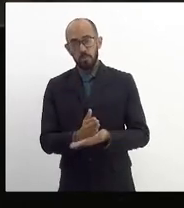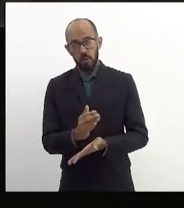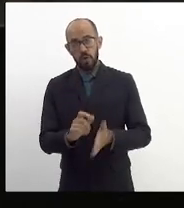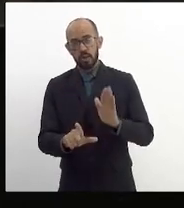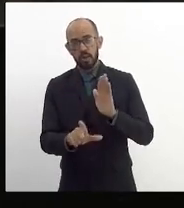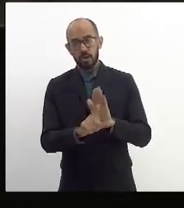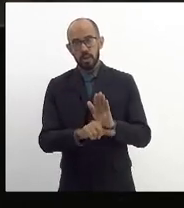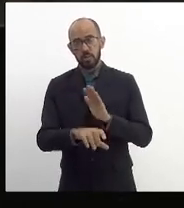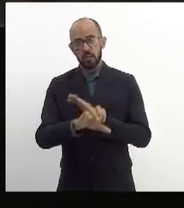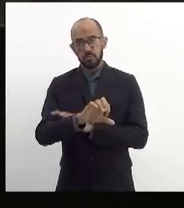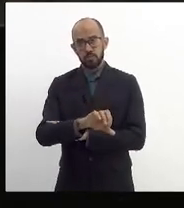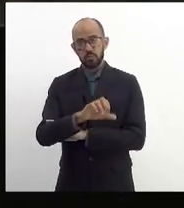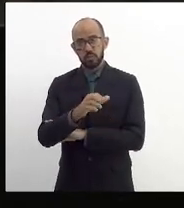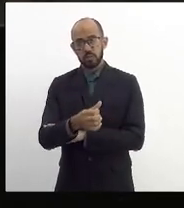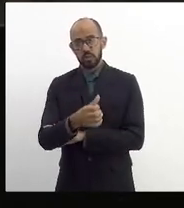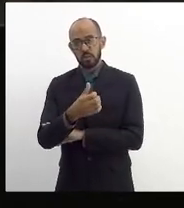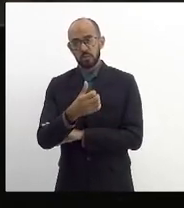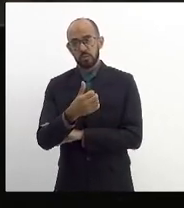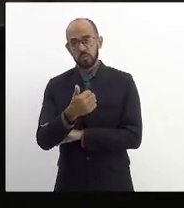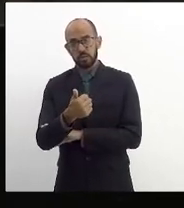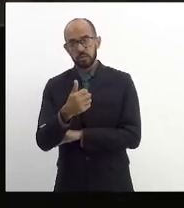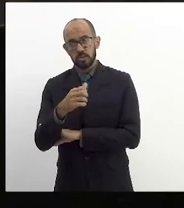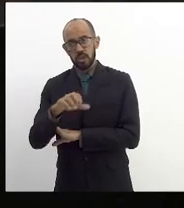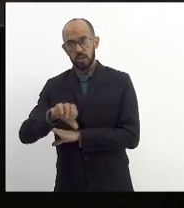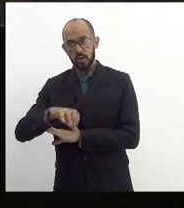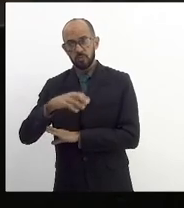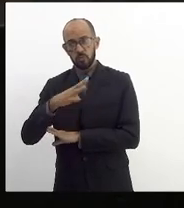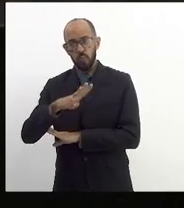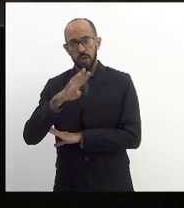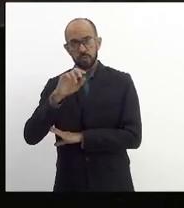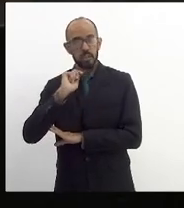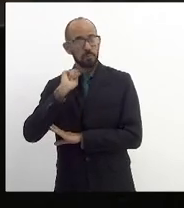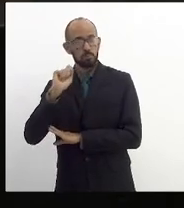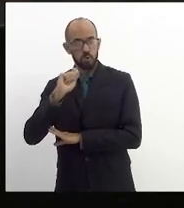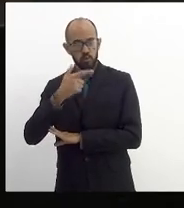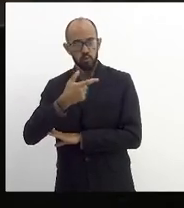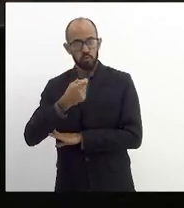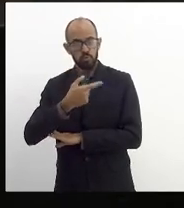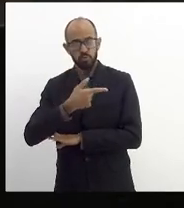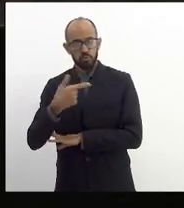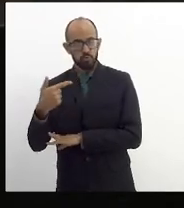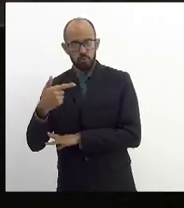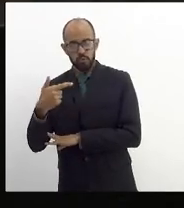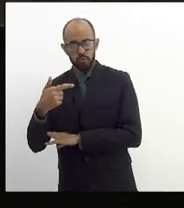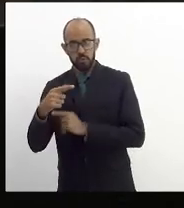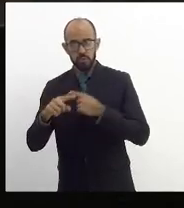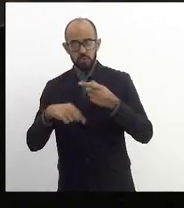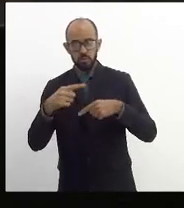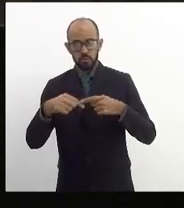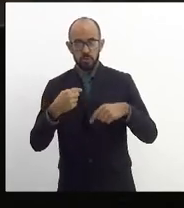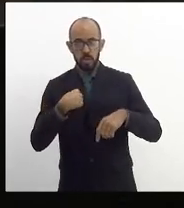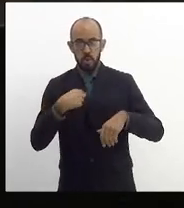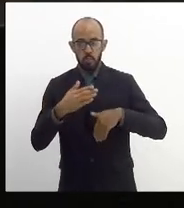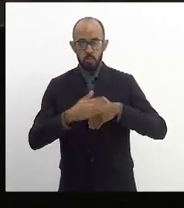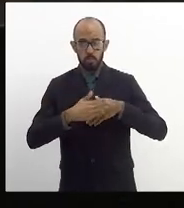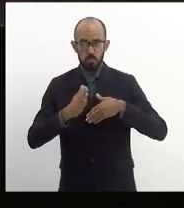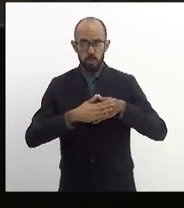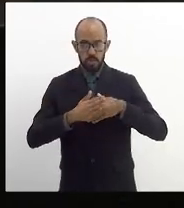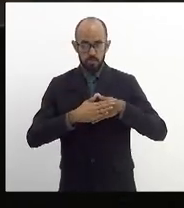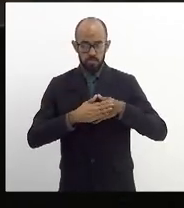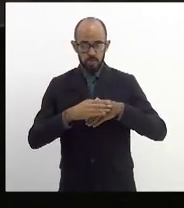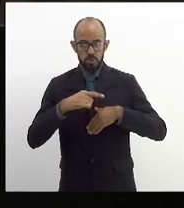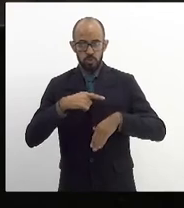9619 de quatro de abril de 2022 depois desse momento eu mesmo tive a